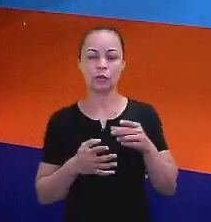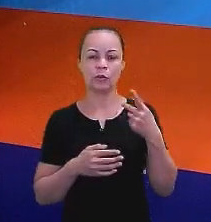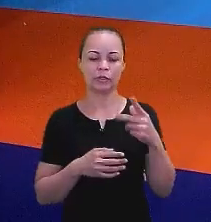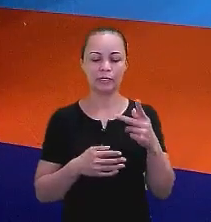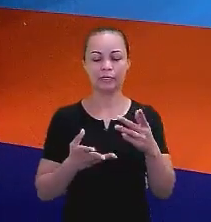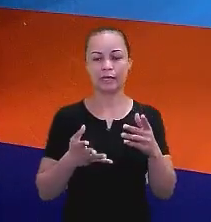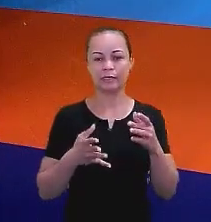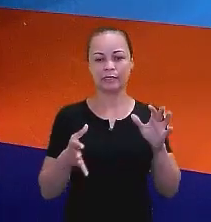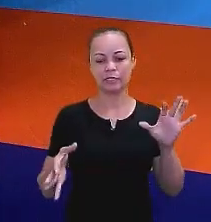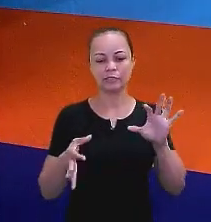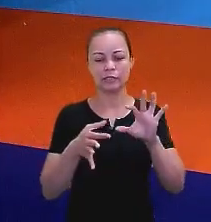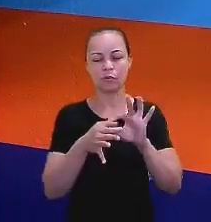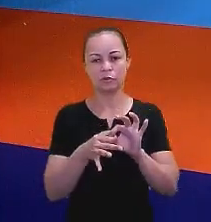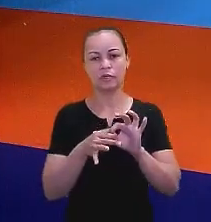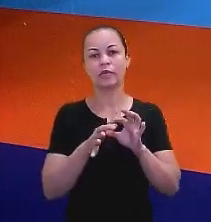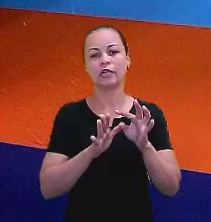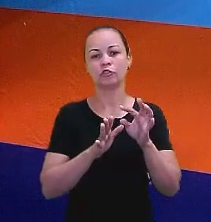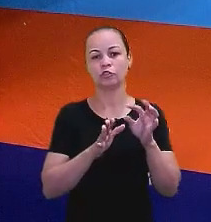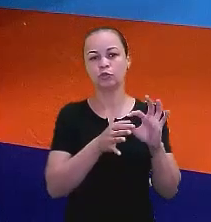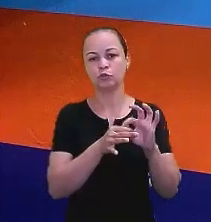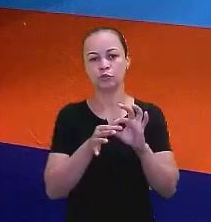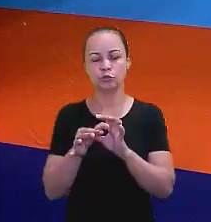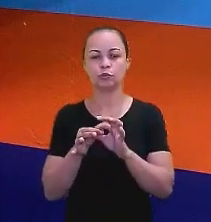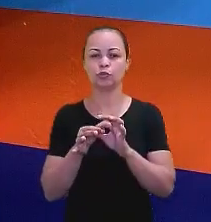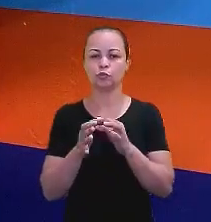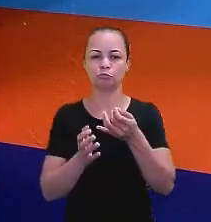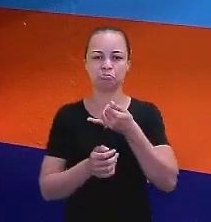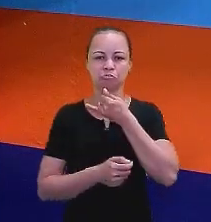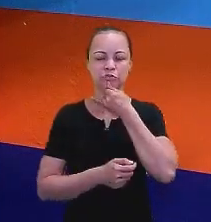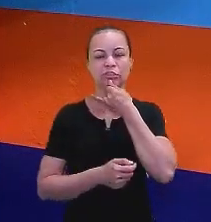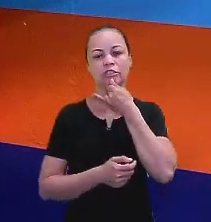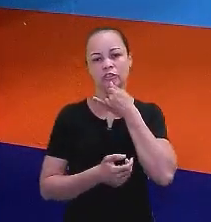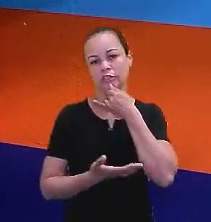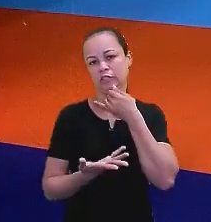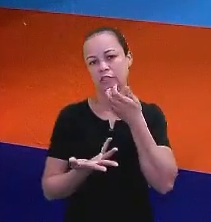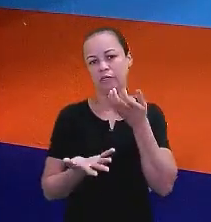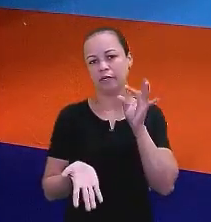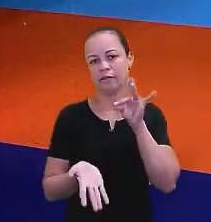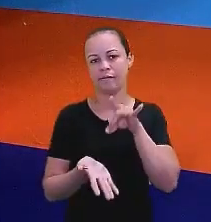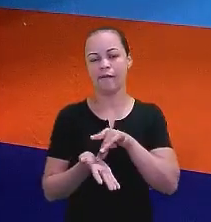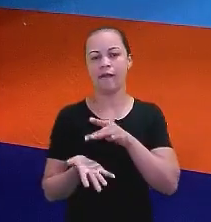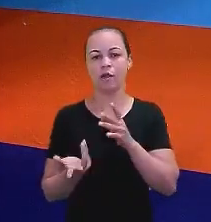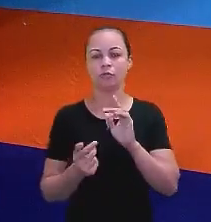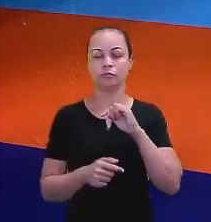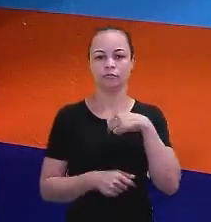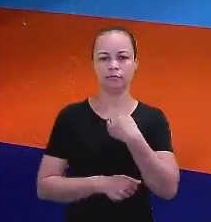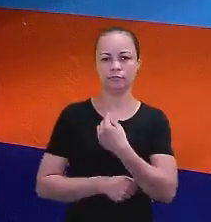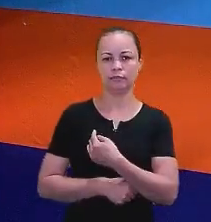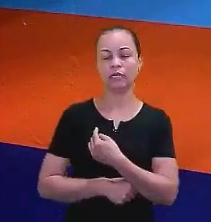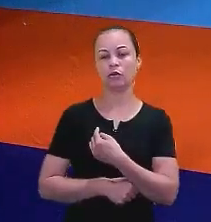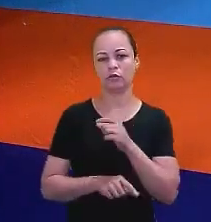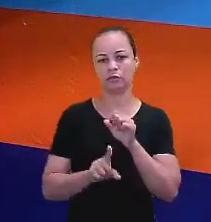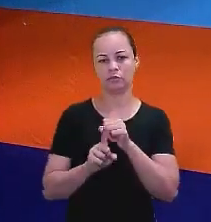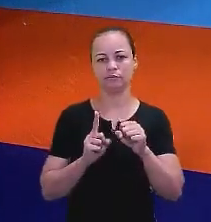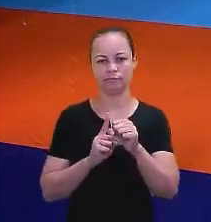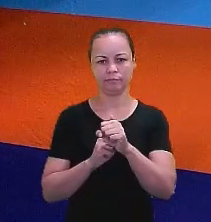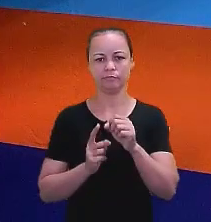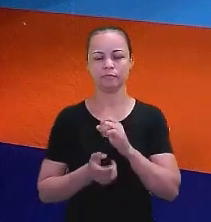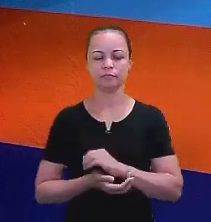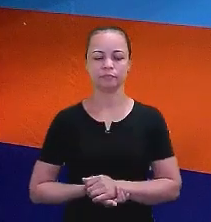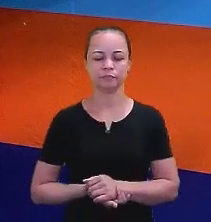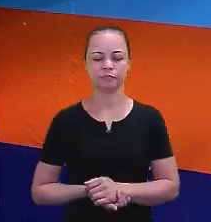realmente inserida num contexto bastante triste e real aí também da nossa sociedade.